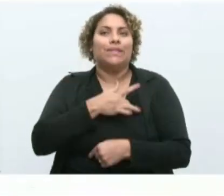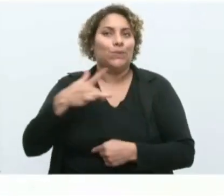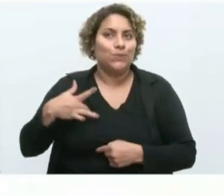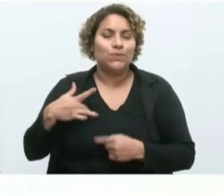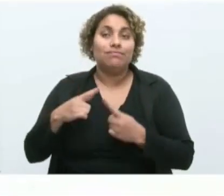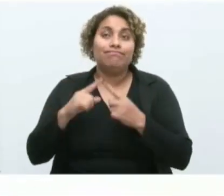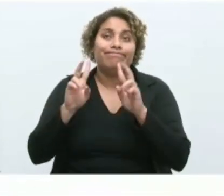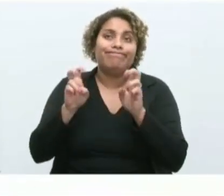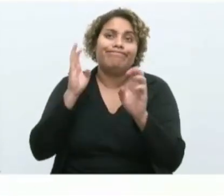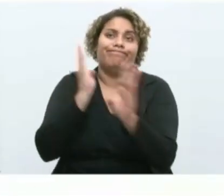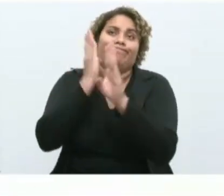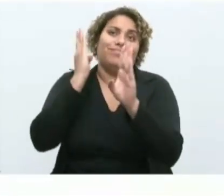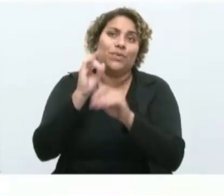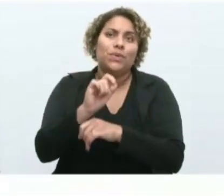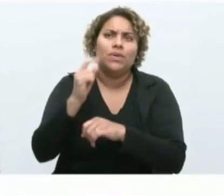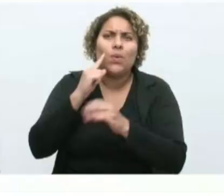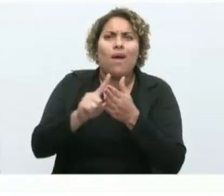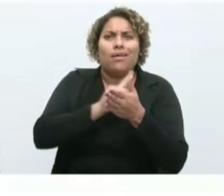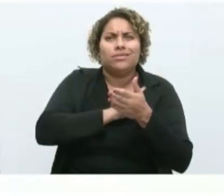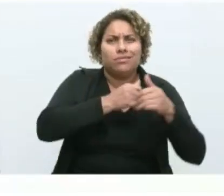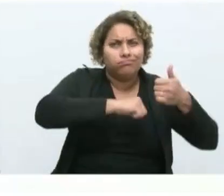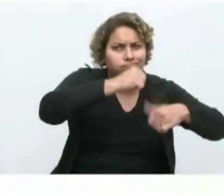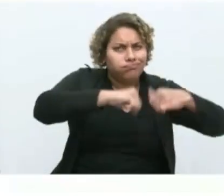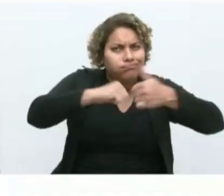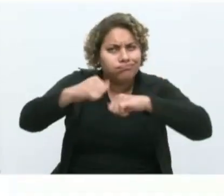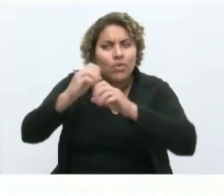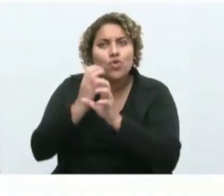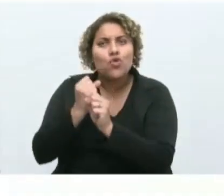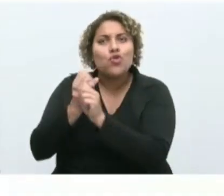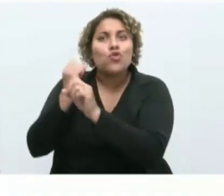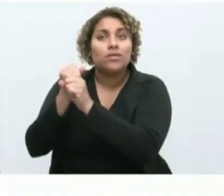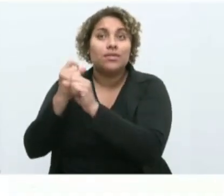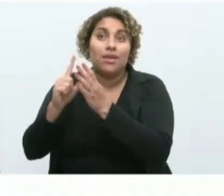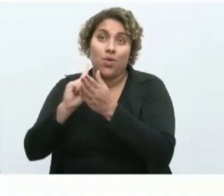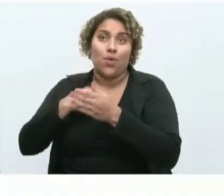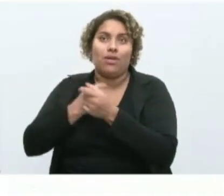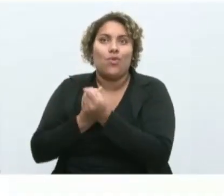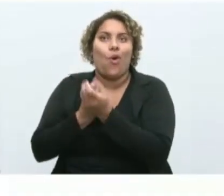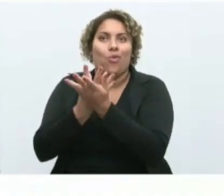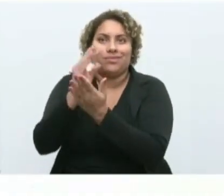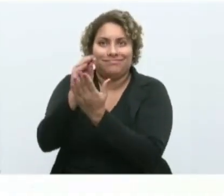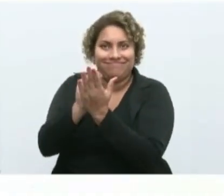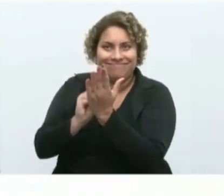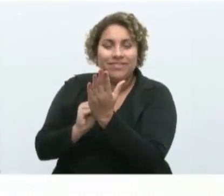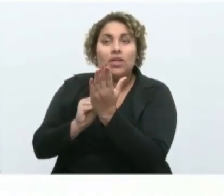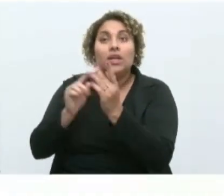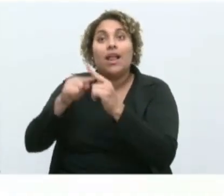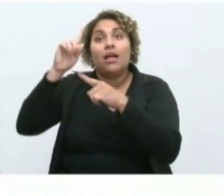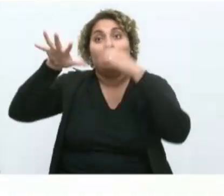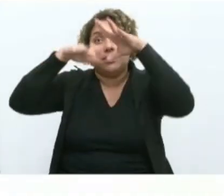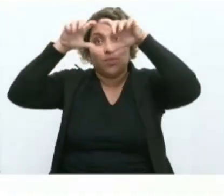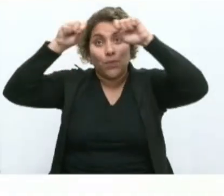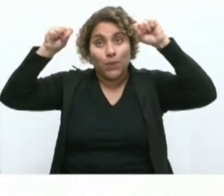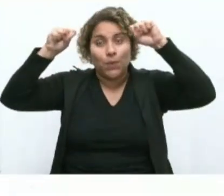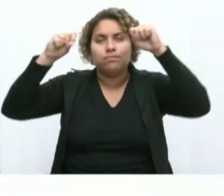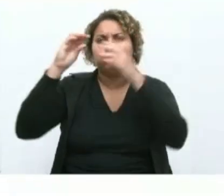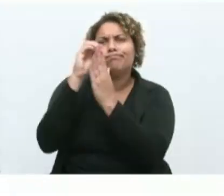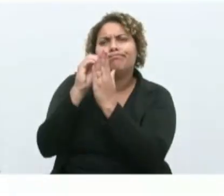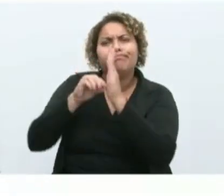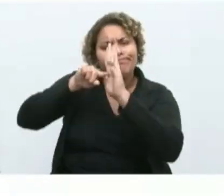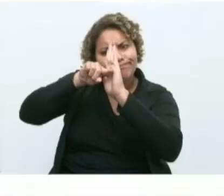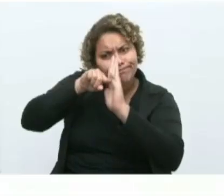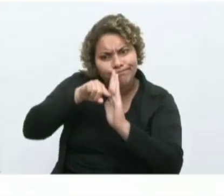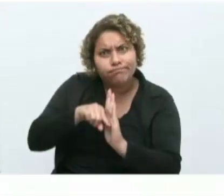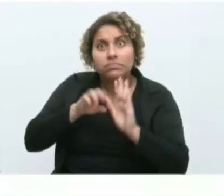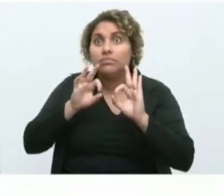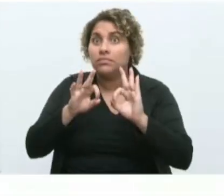que, como fiz a análise das últimas contas, né, fui o relator, é algo que o Tribunal de Contas ele reflete muito,